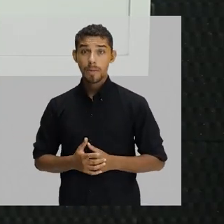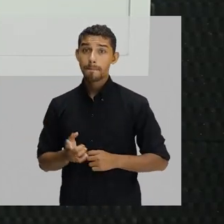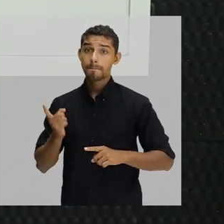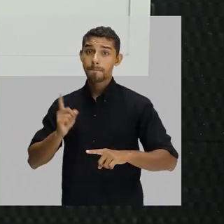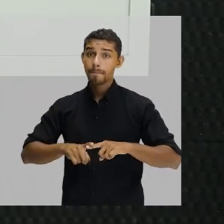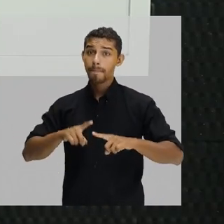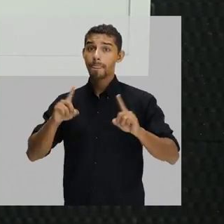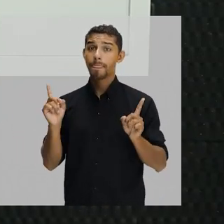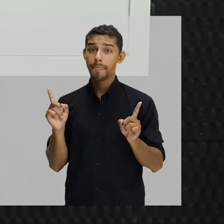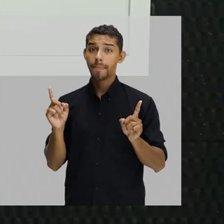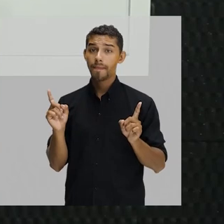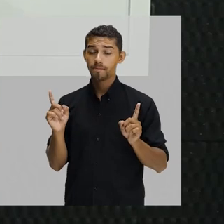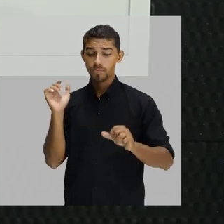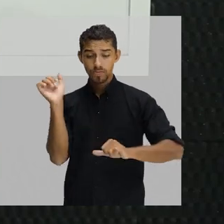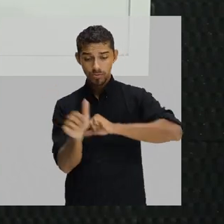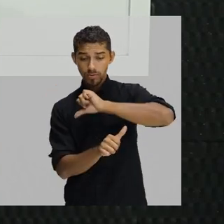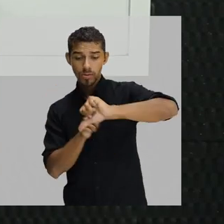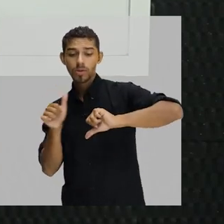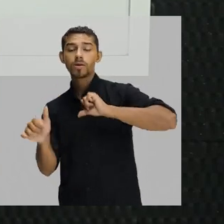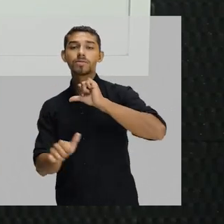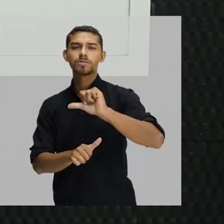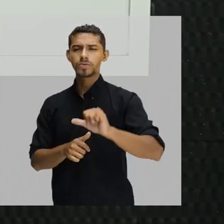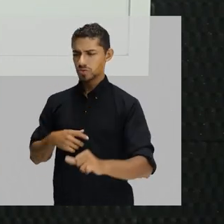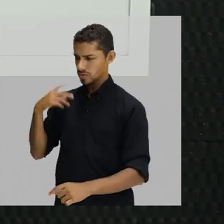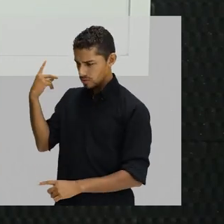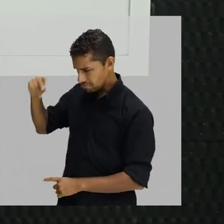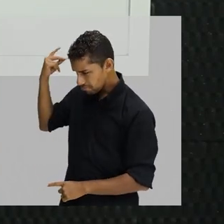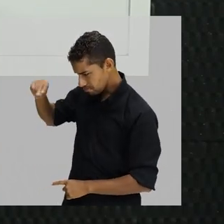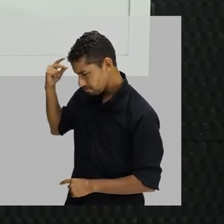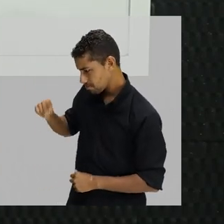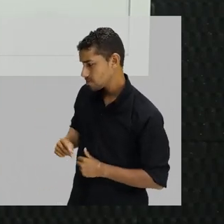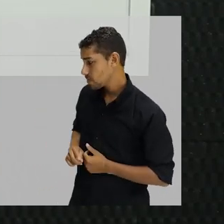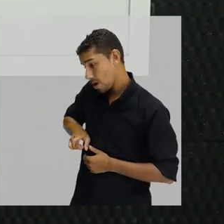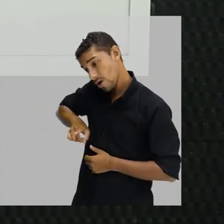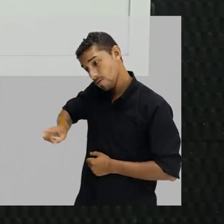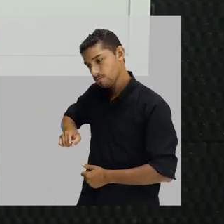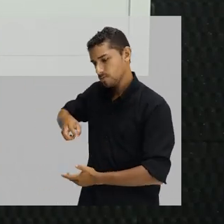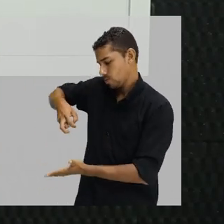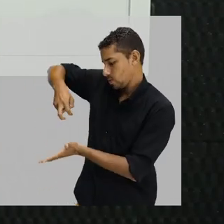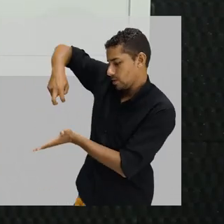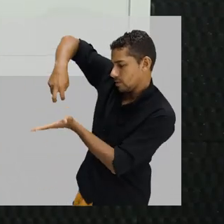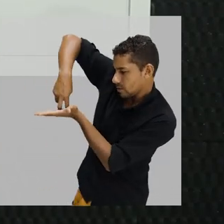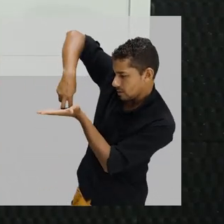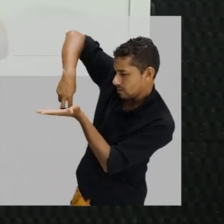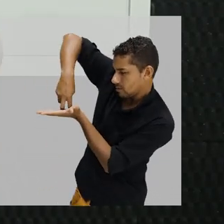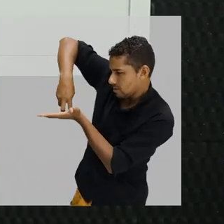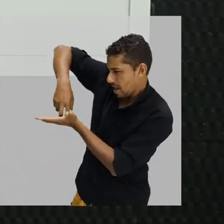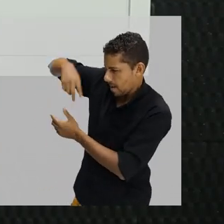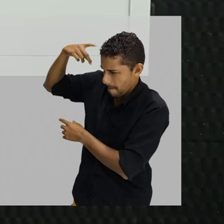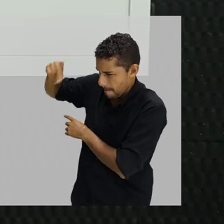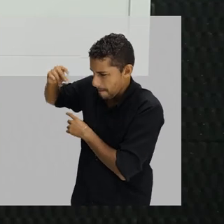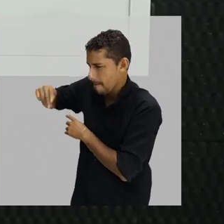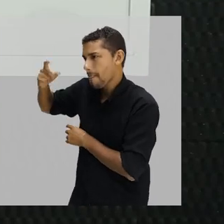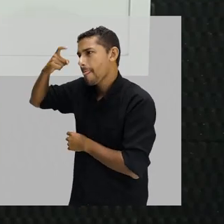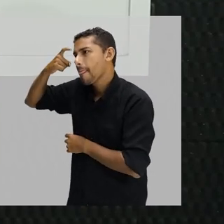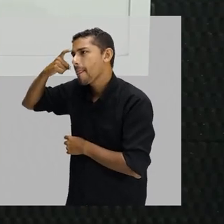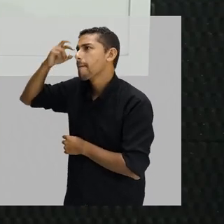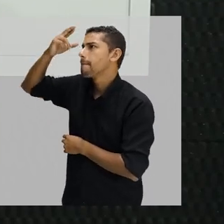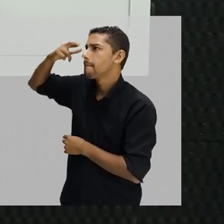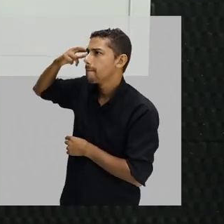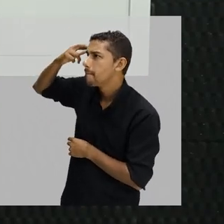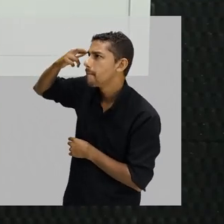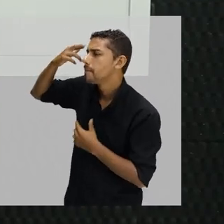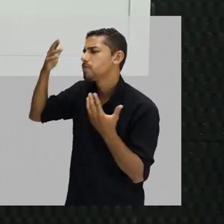Mas foi transformado em castigo, né? Seu cantinho do castigo. E é lá que você vai refletir. Isso já cria